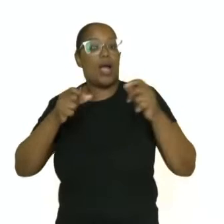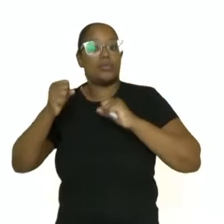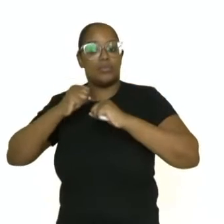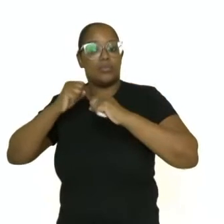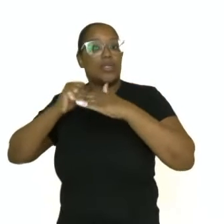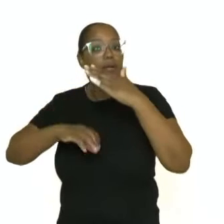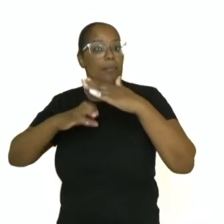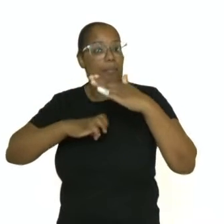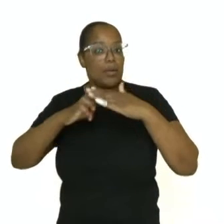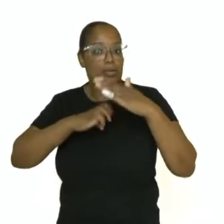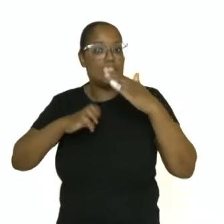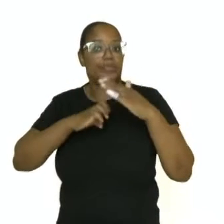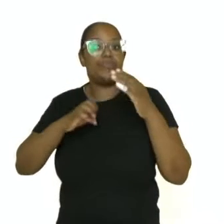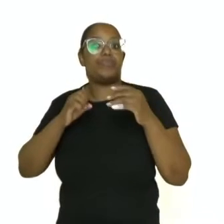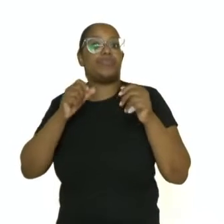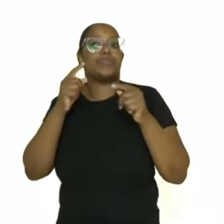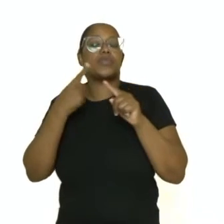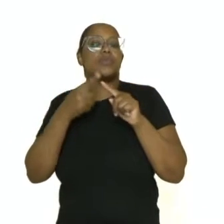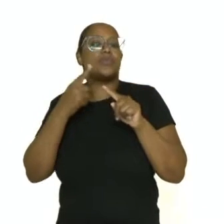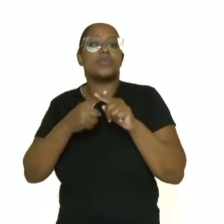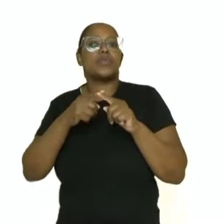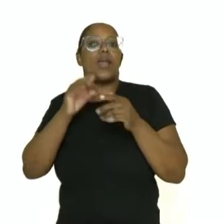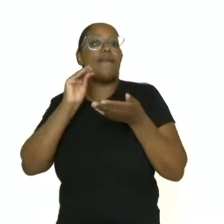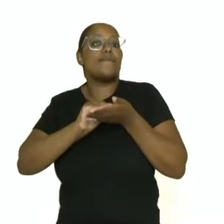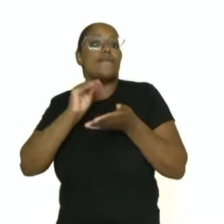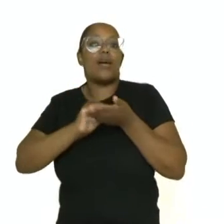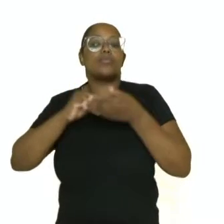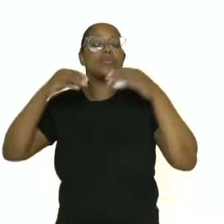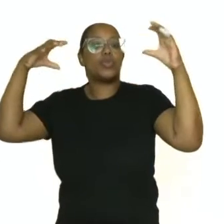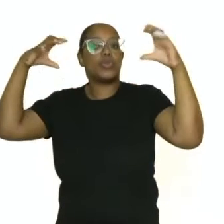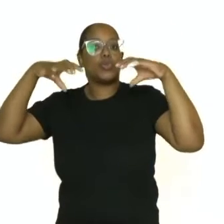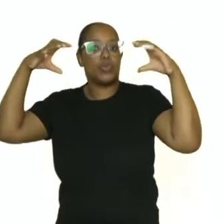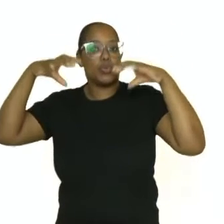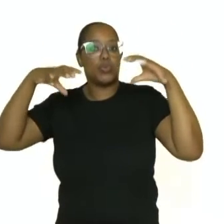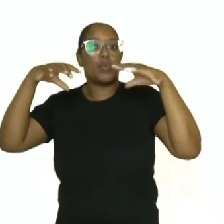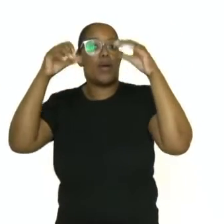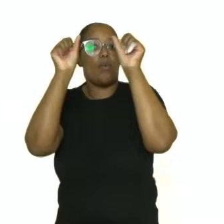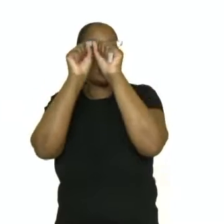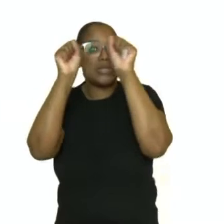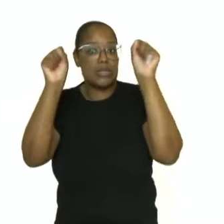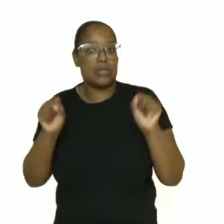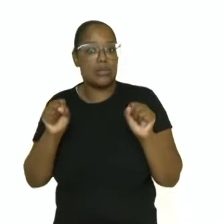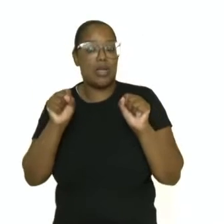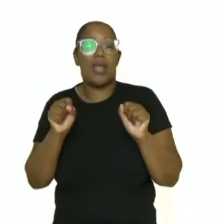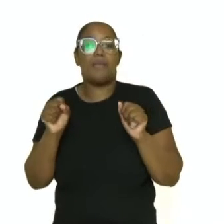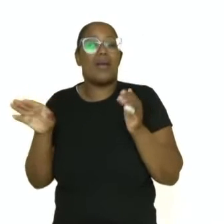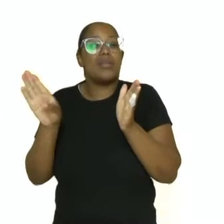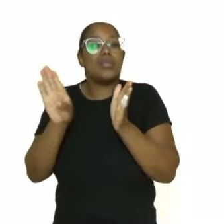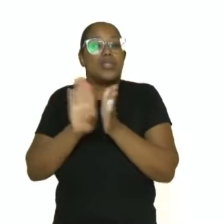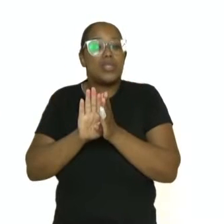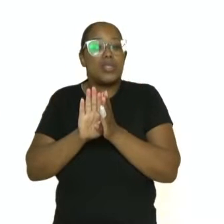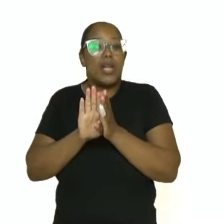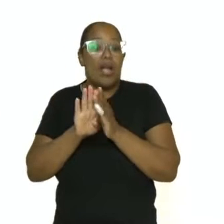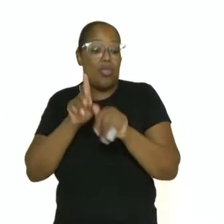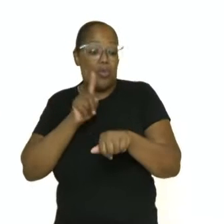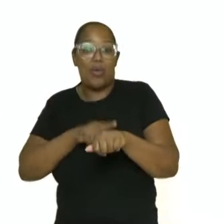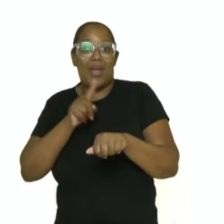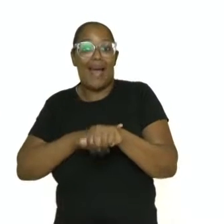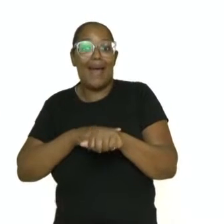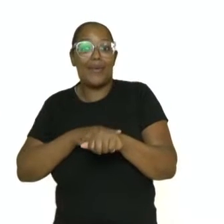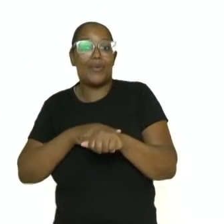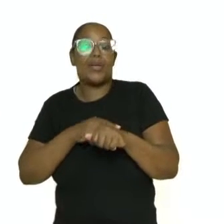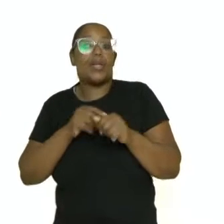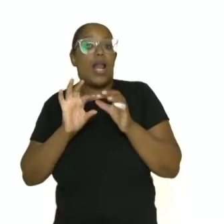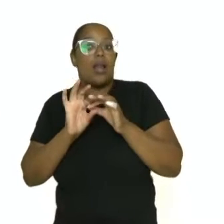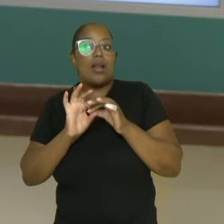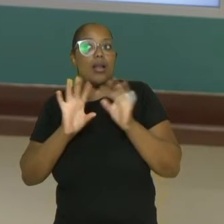região. Em um contexto de falta de chuvas, o sistema de abastecimento chega ao limite nos horários de pico. O que